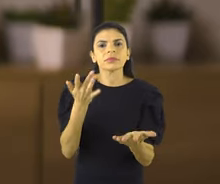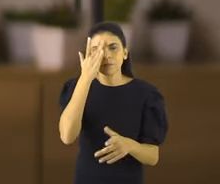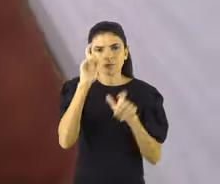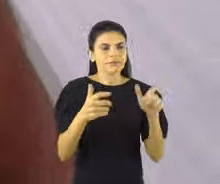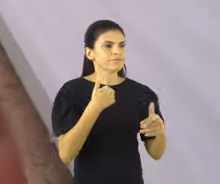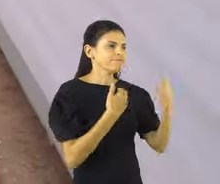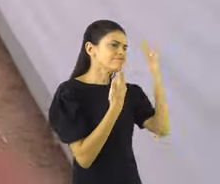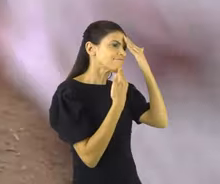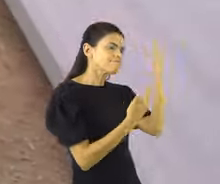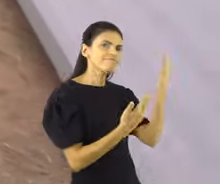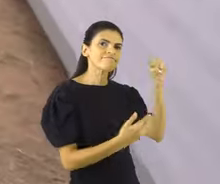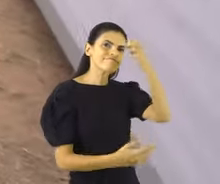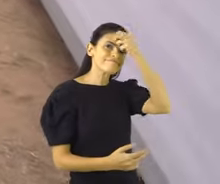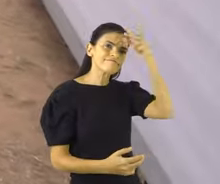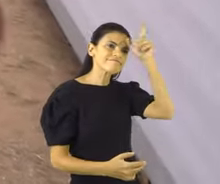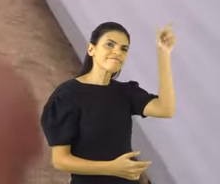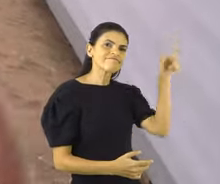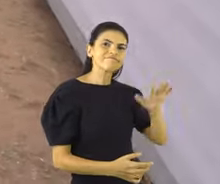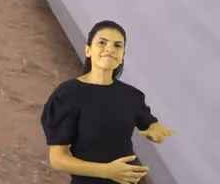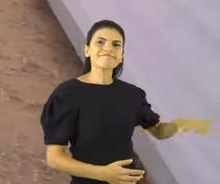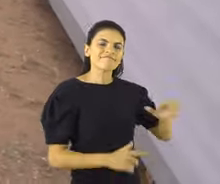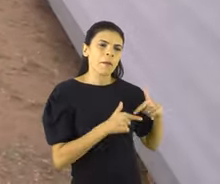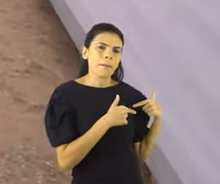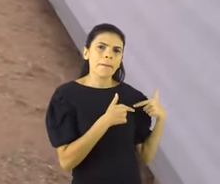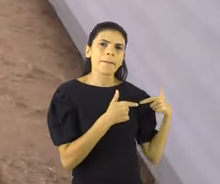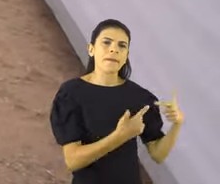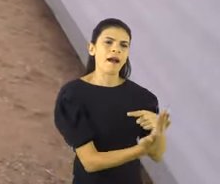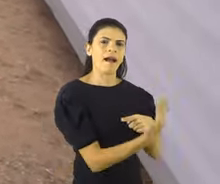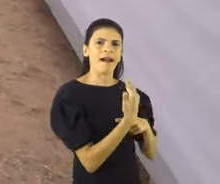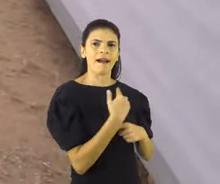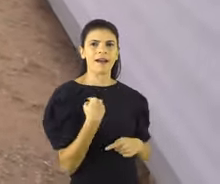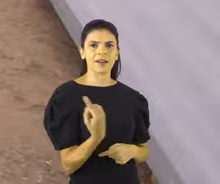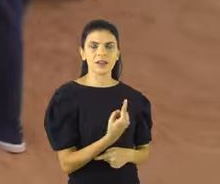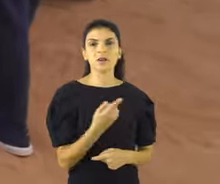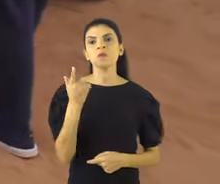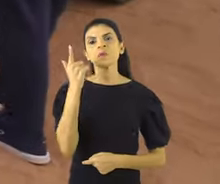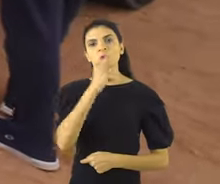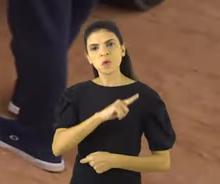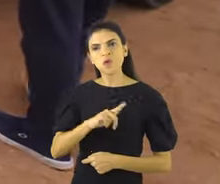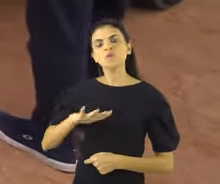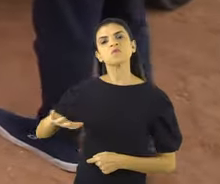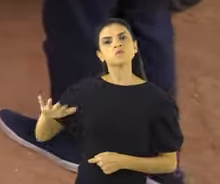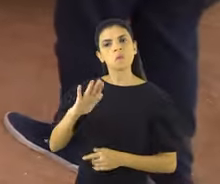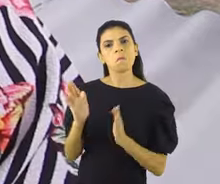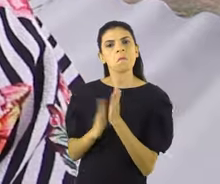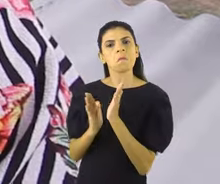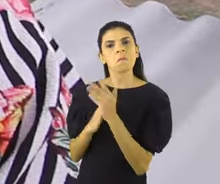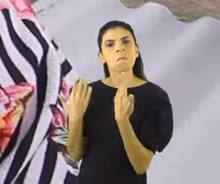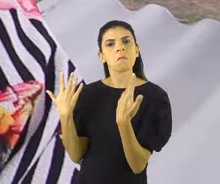a entregar. Eu agradeço a prefeitura que está fazendo muito por nós. Rogério de Esgoto, de